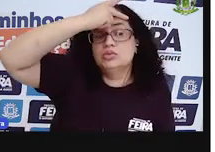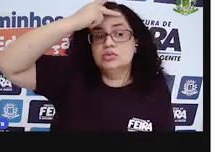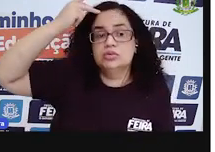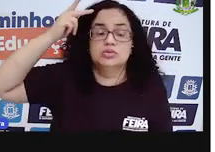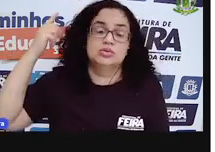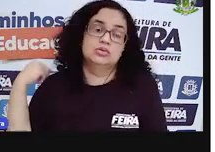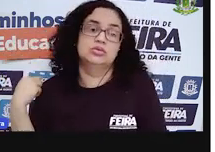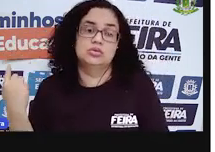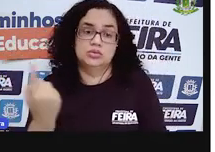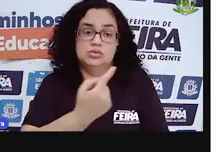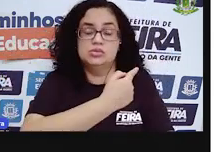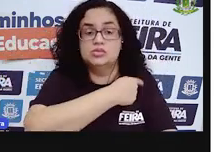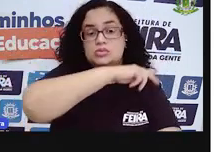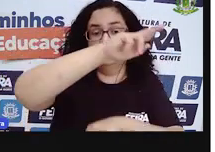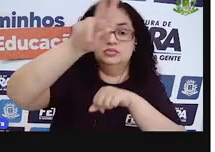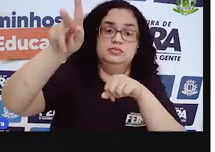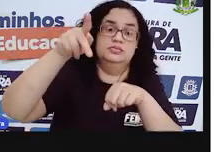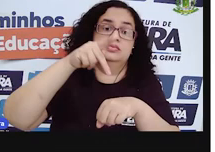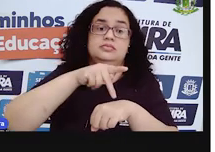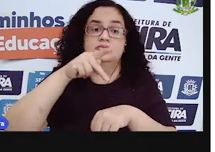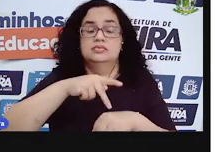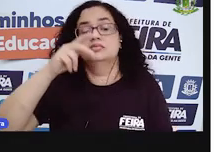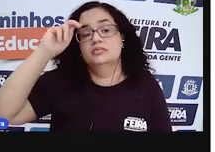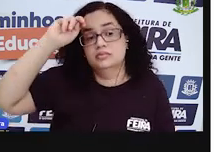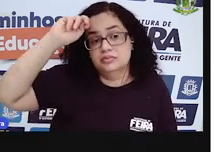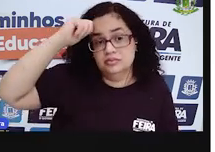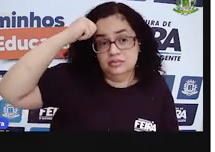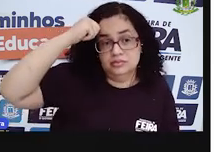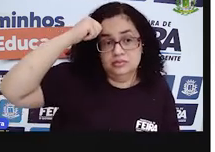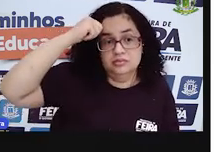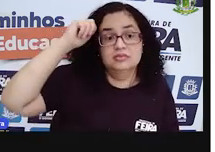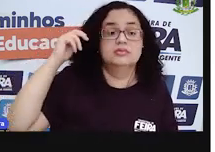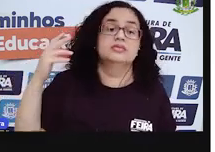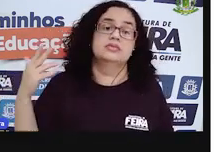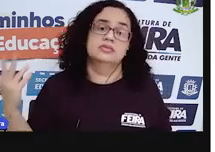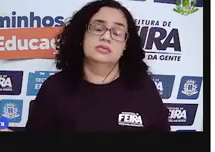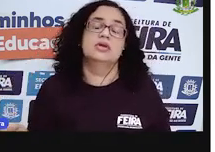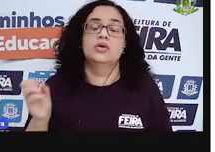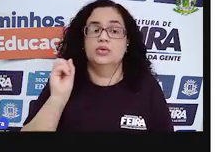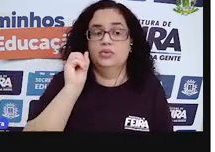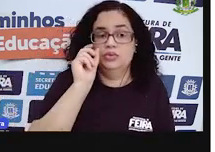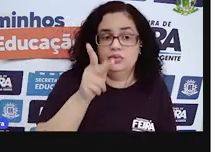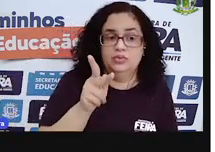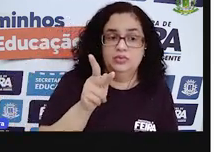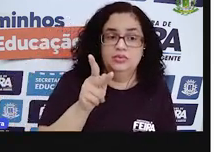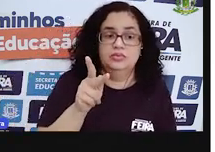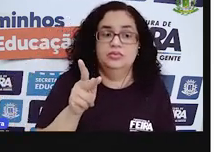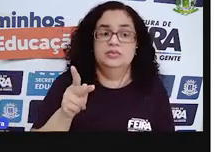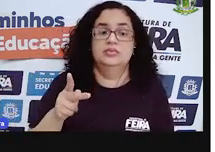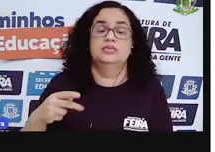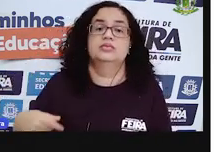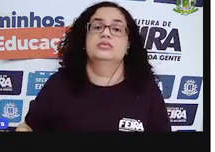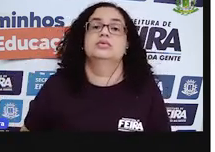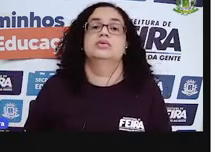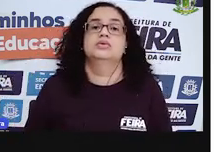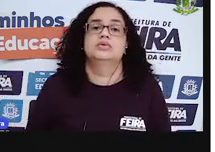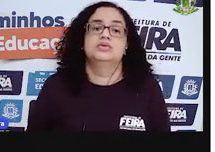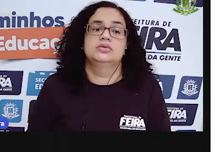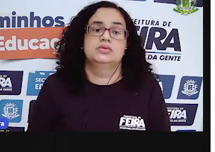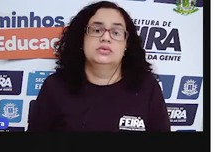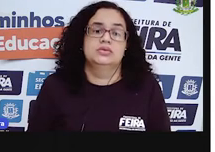em nosso país que são consideradas negras é isso professor é isso